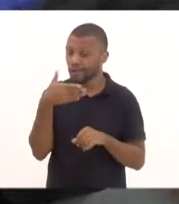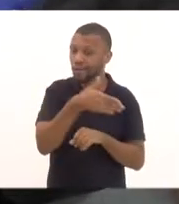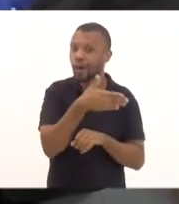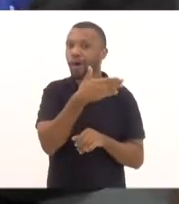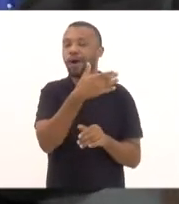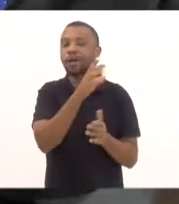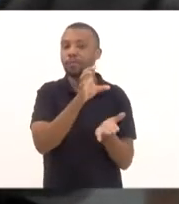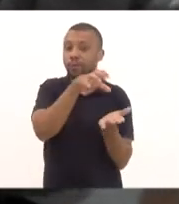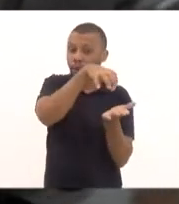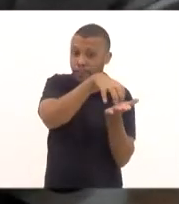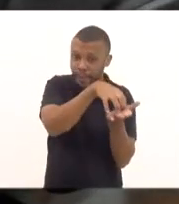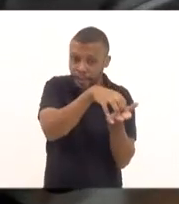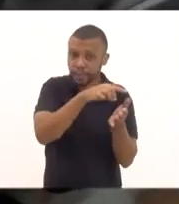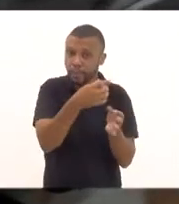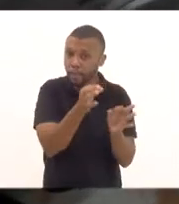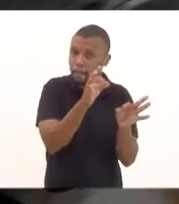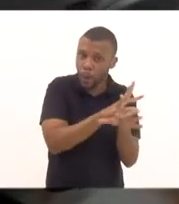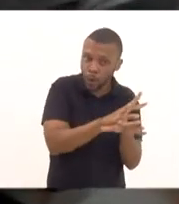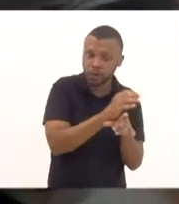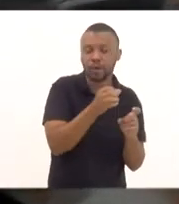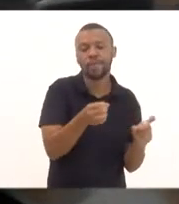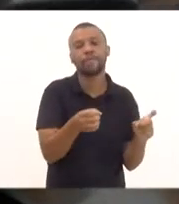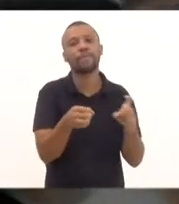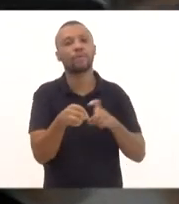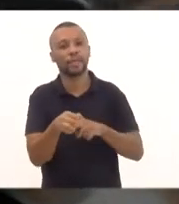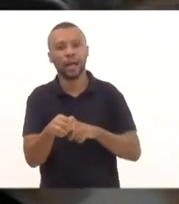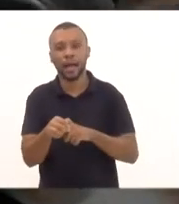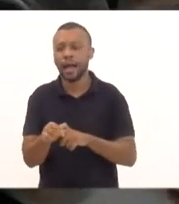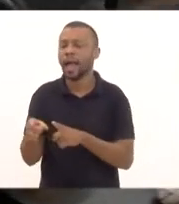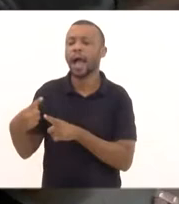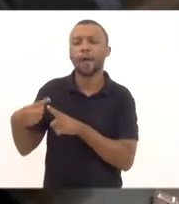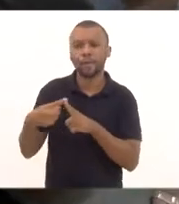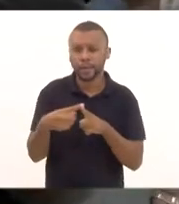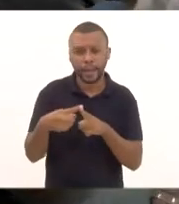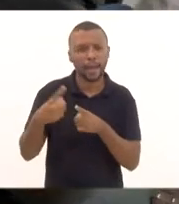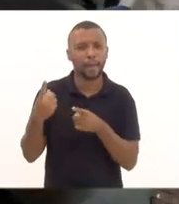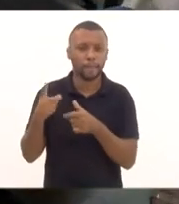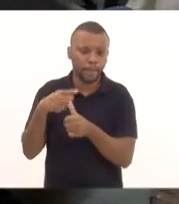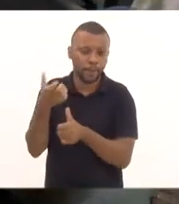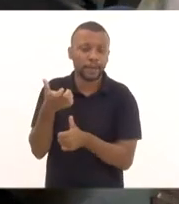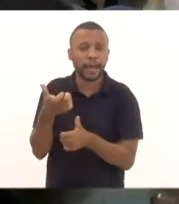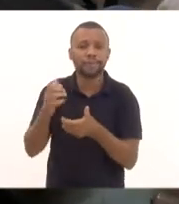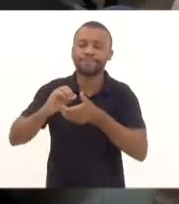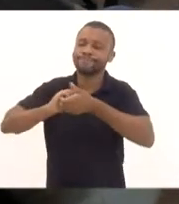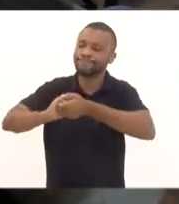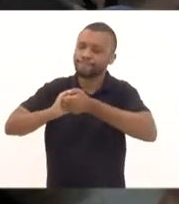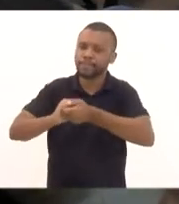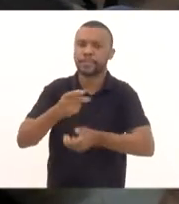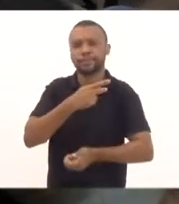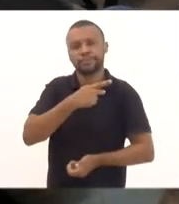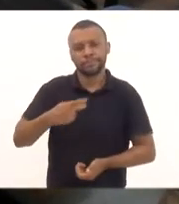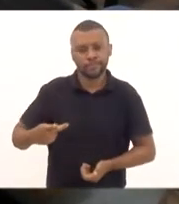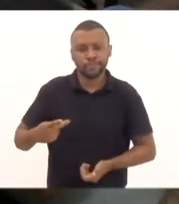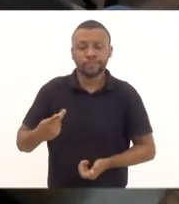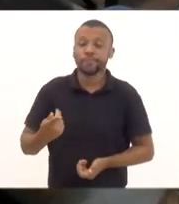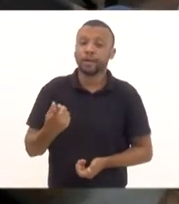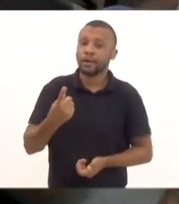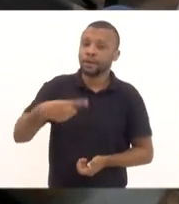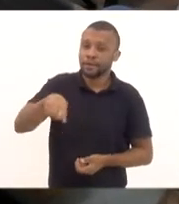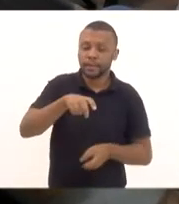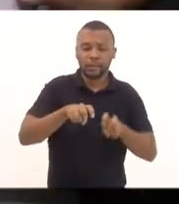depois vou retornar mas ver que eu recebi o primeiro cumprimentar a presidenta e os demais membros